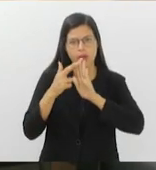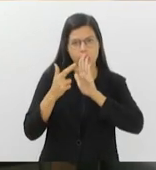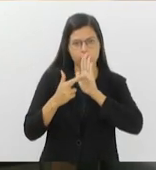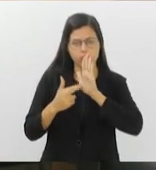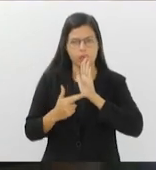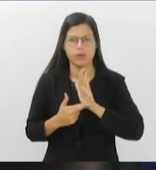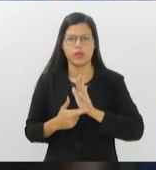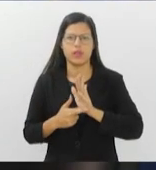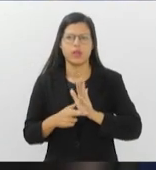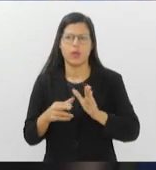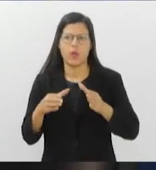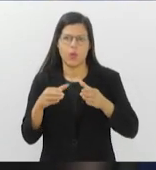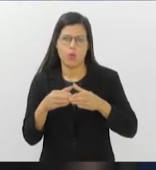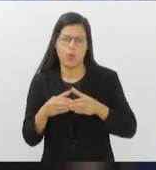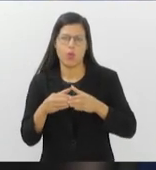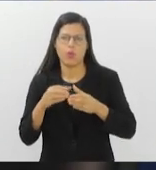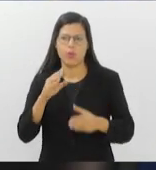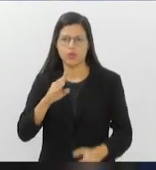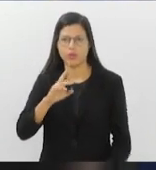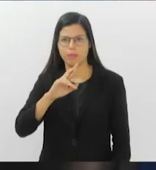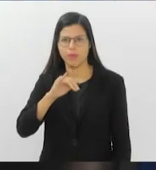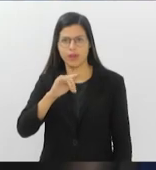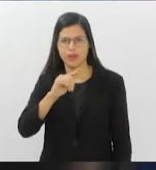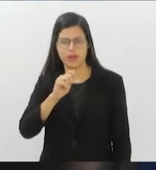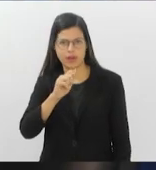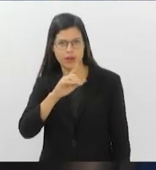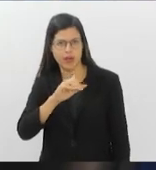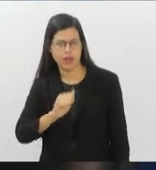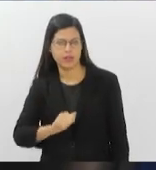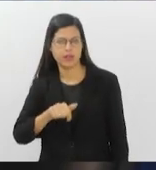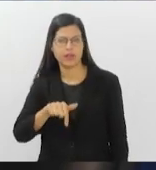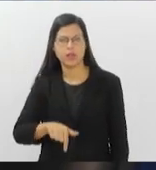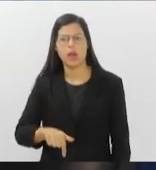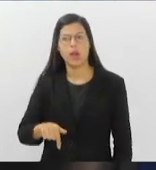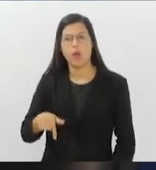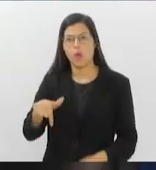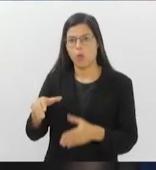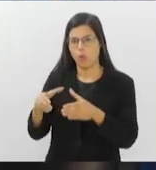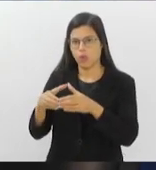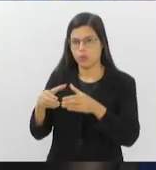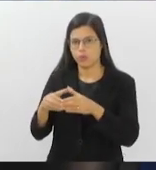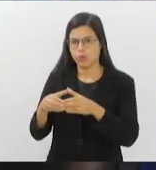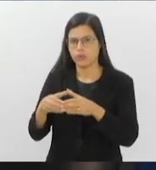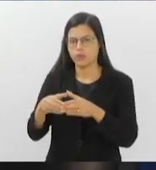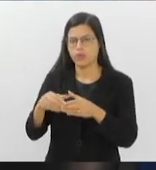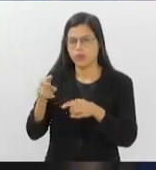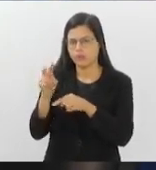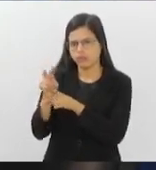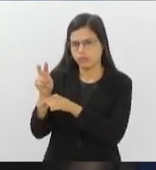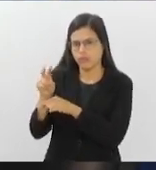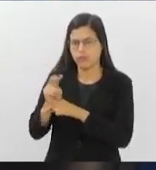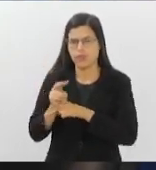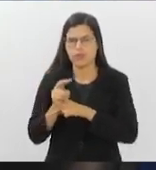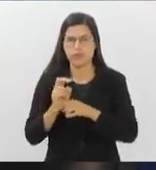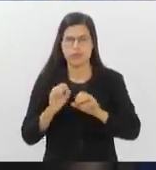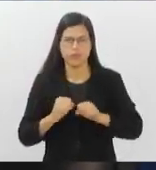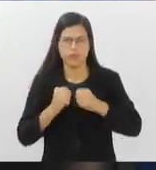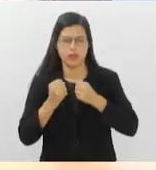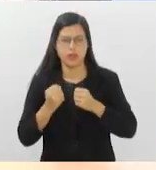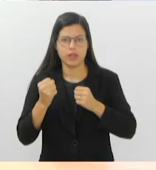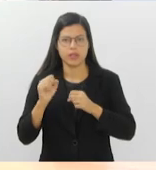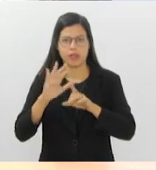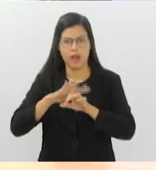brigadistas. De acordo com o coordenador da Brigada de Incêndios da Guarda Nacional de Defesa Ambiental de Campo